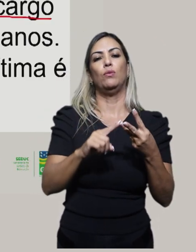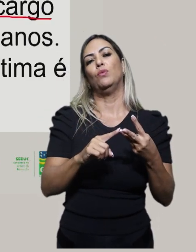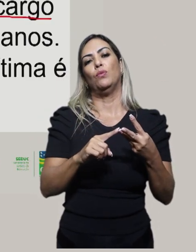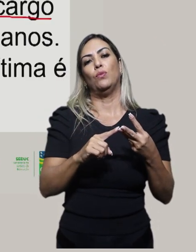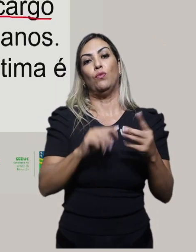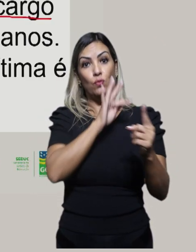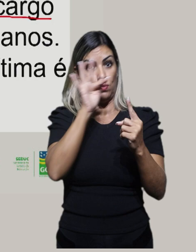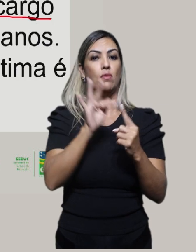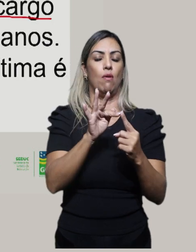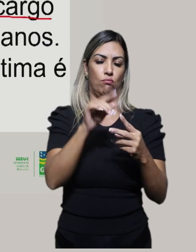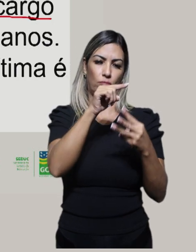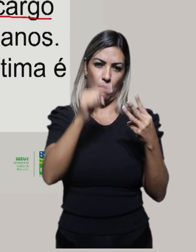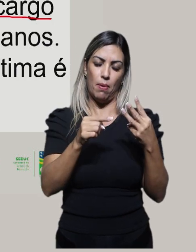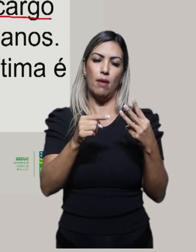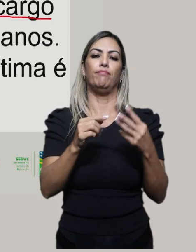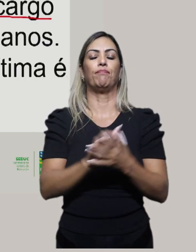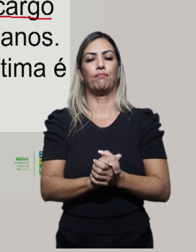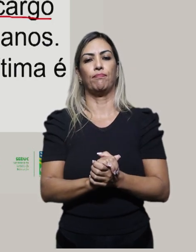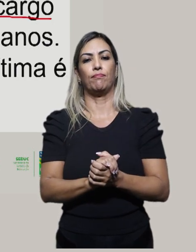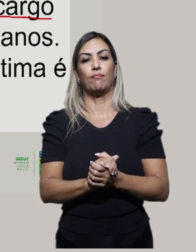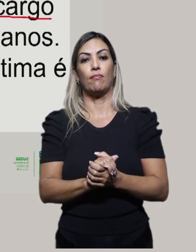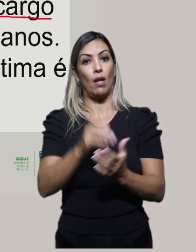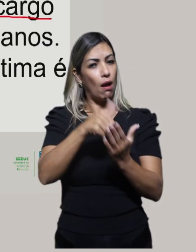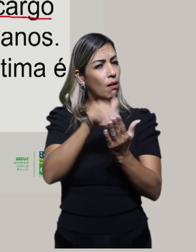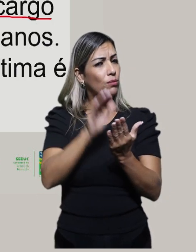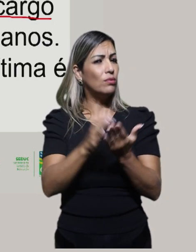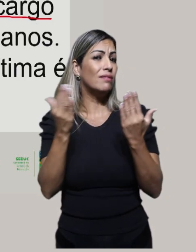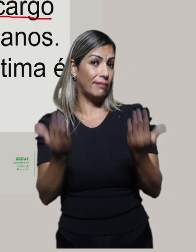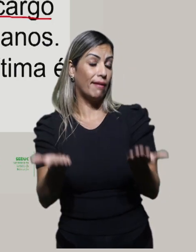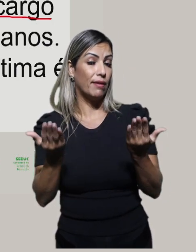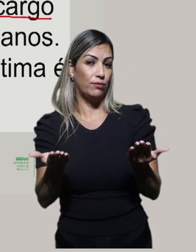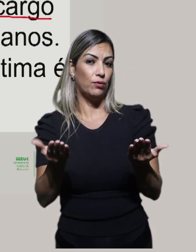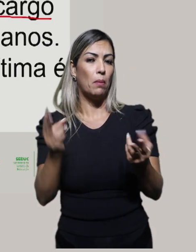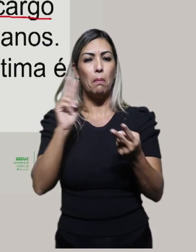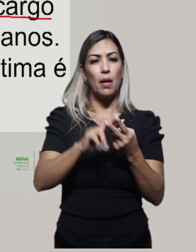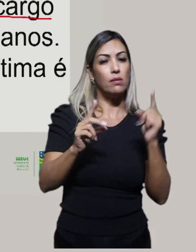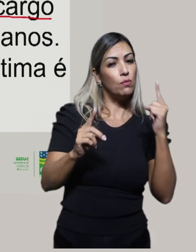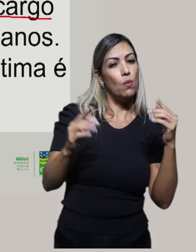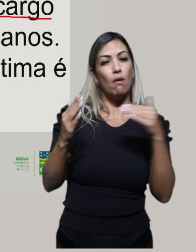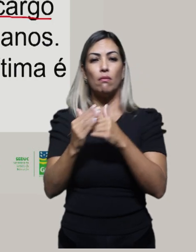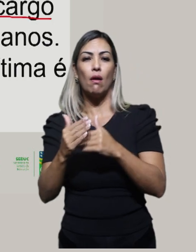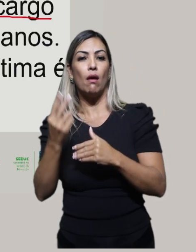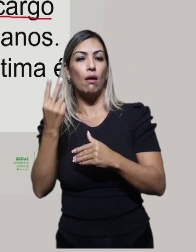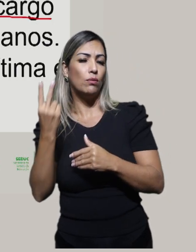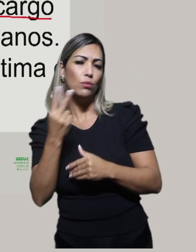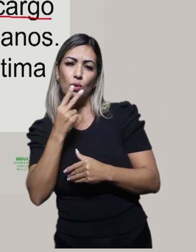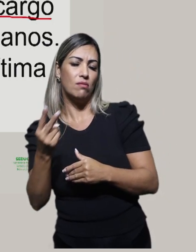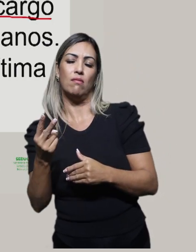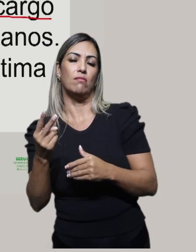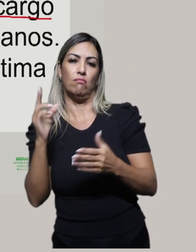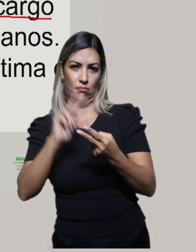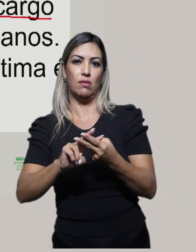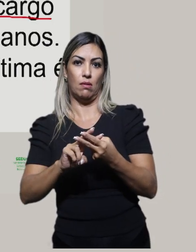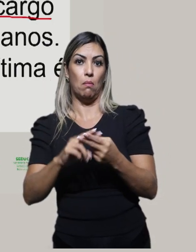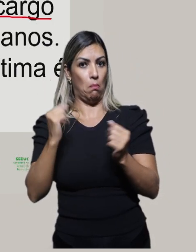ou função. A pena é uma pena até leve, detenção de 1 a 2 anos e podendo